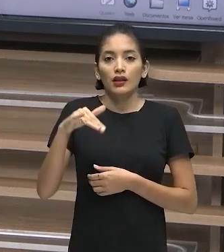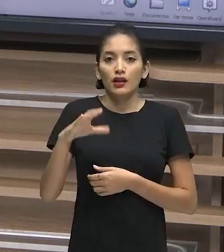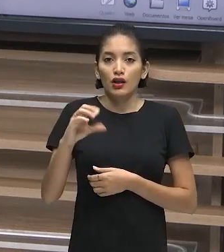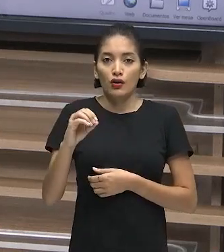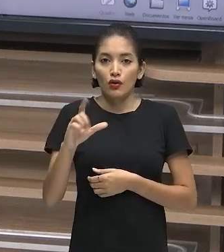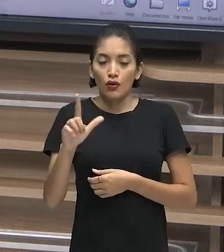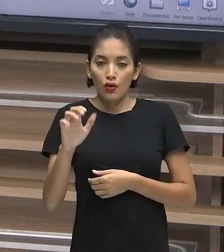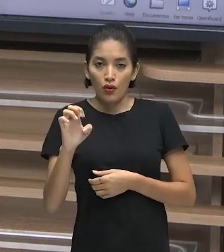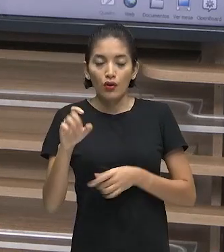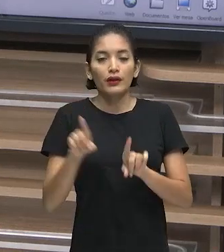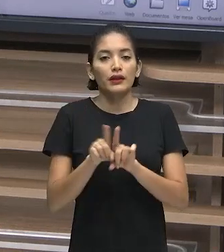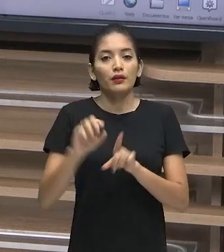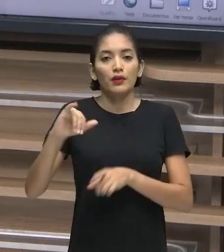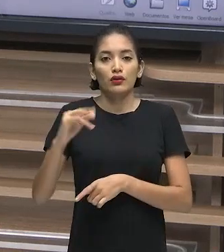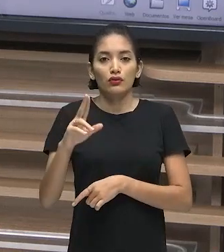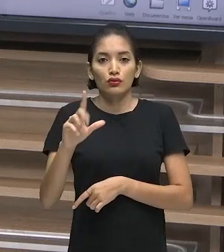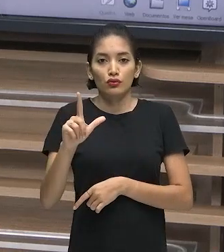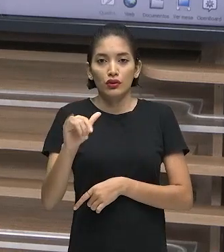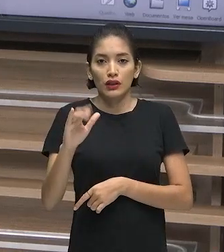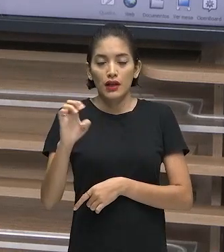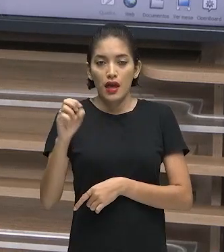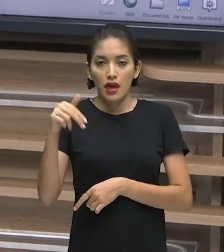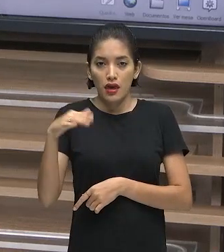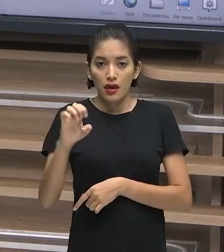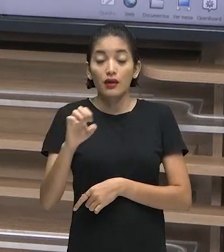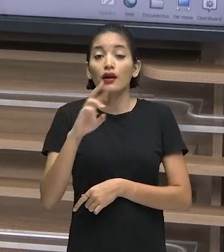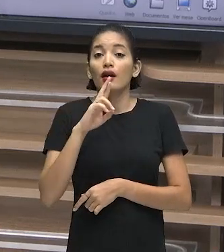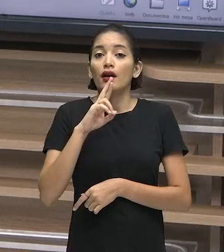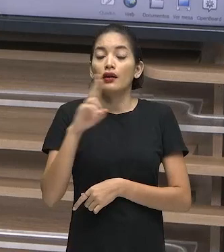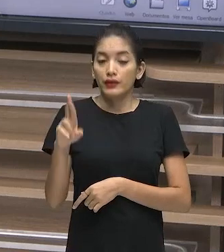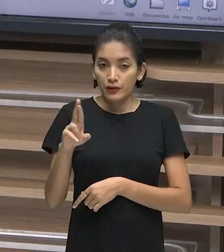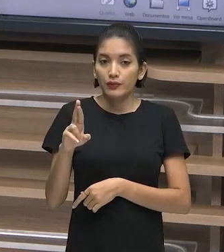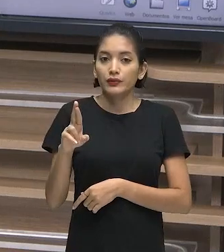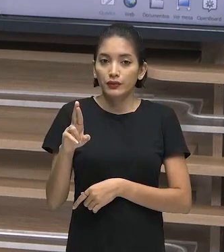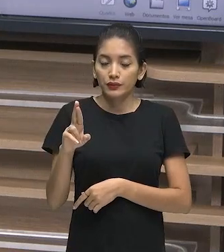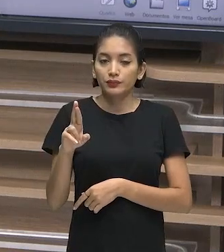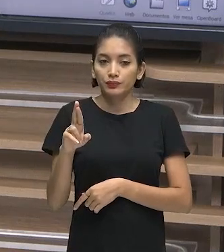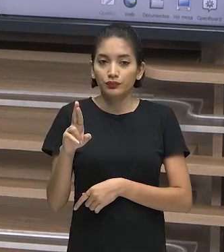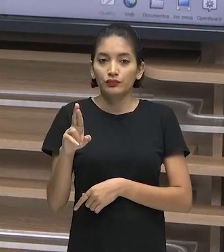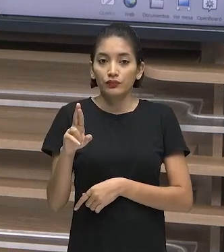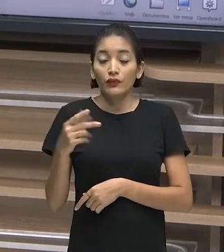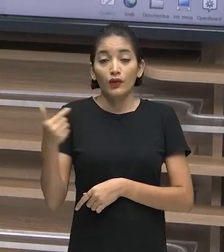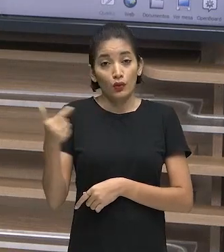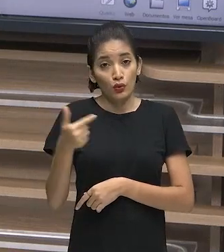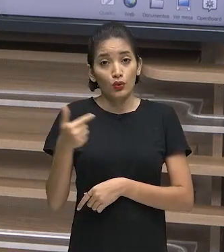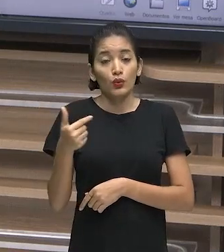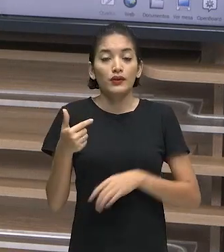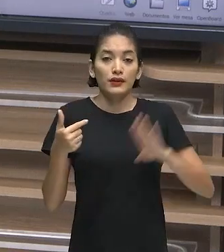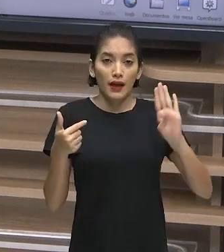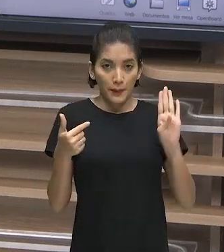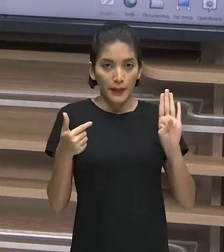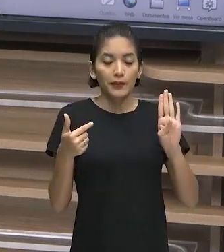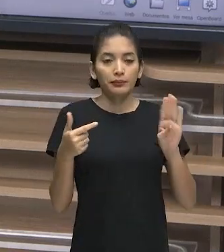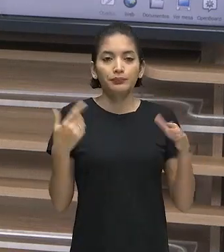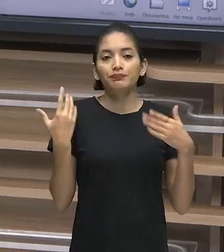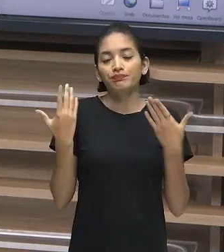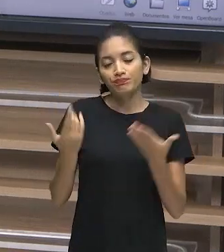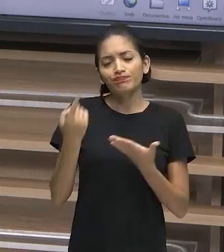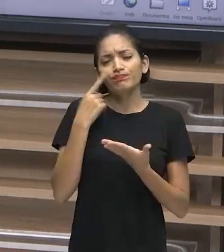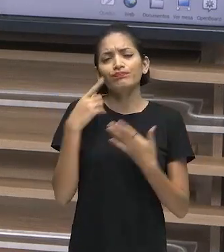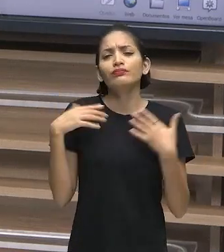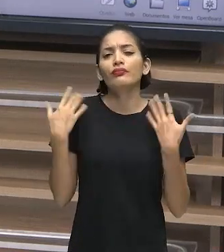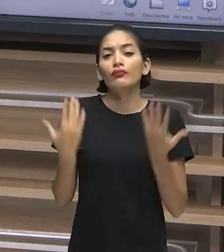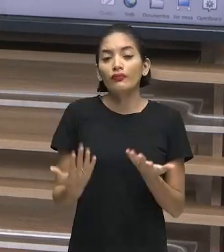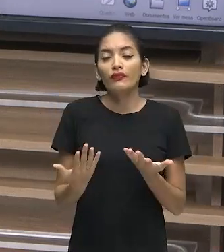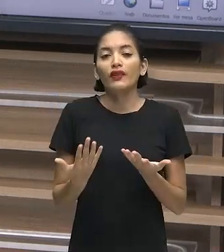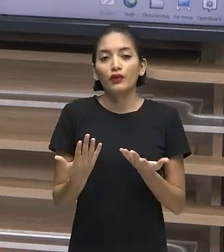Nicole e a Juliene disse que na questão 2 é a B também. Então, vamos verificar